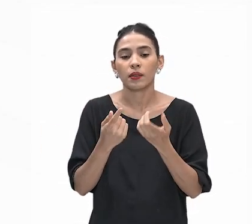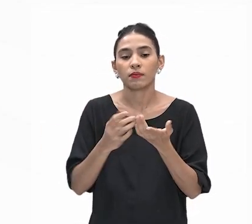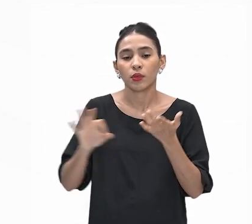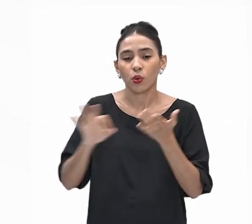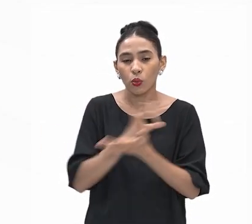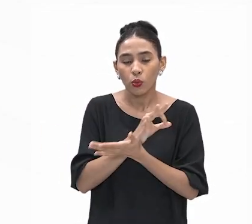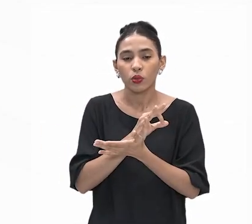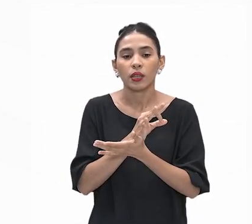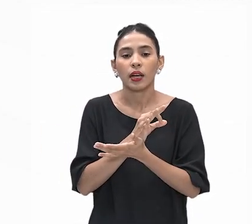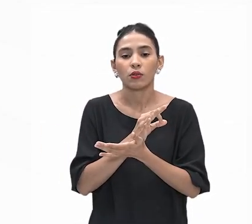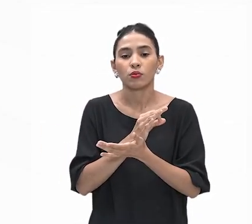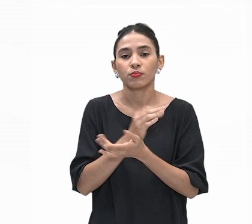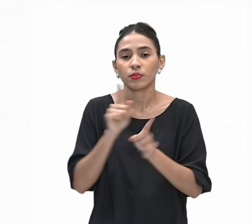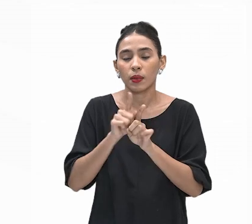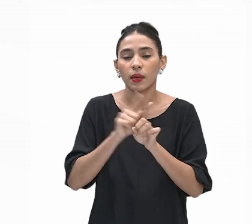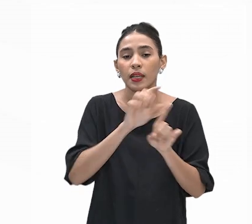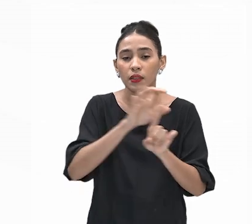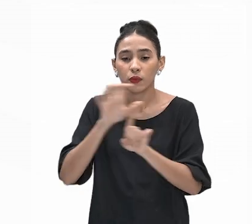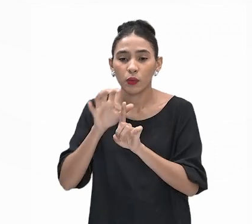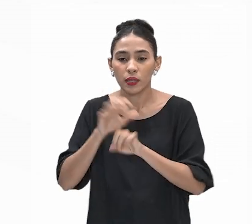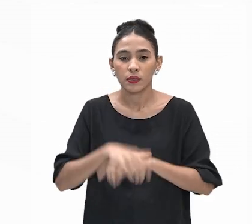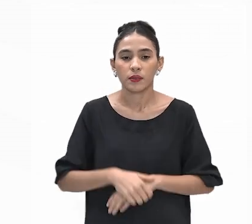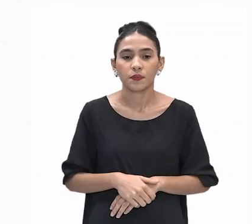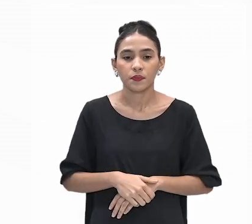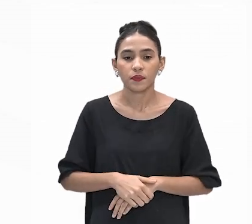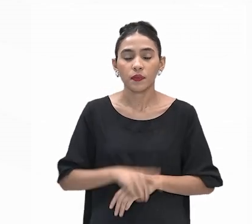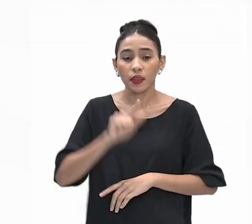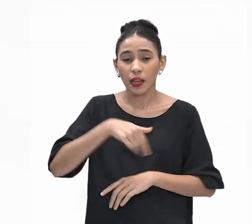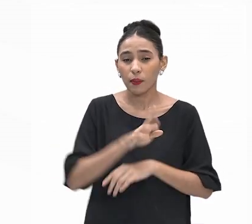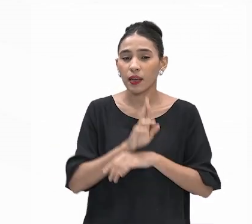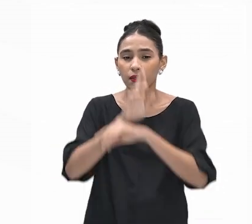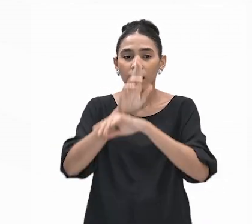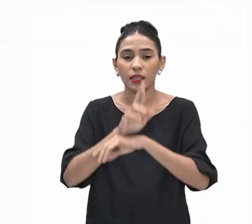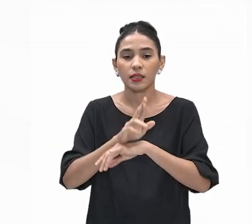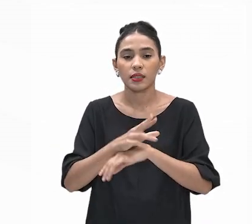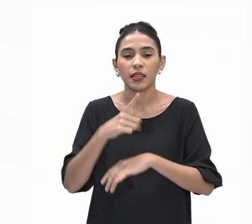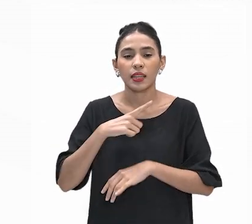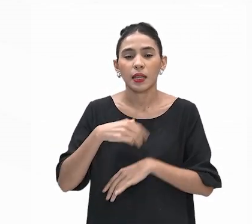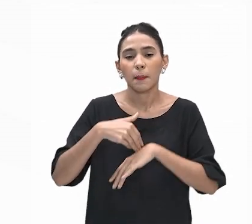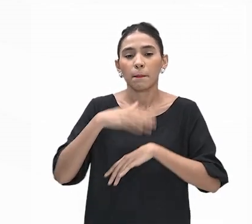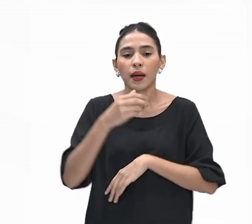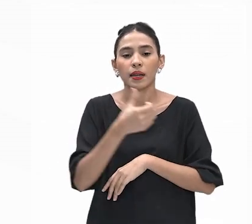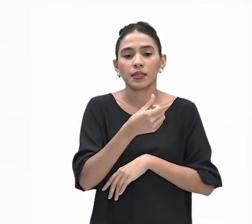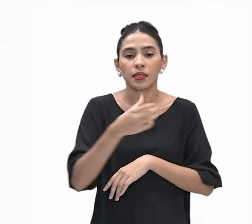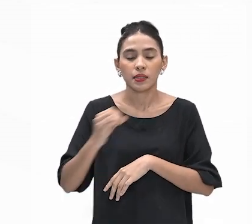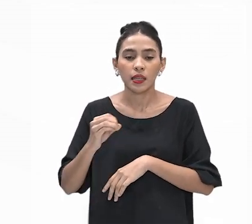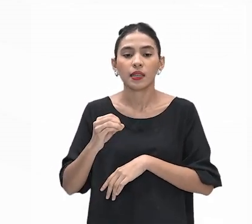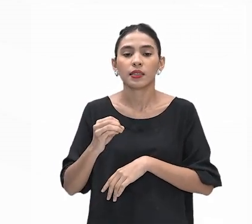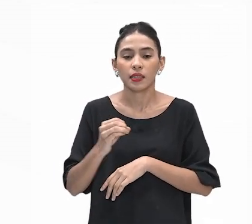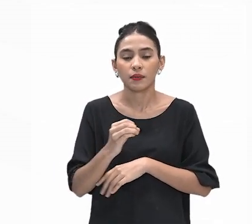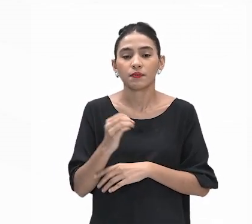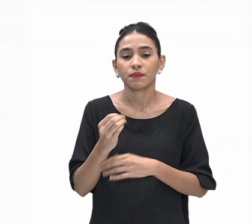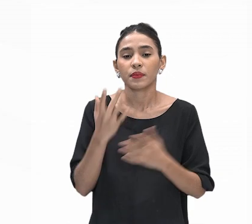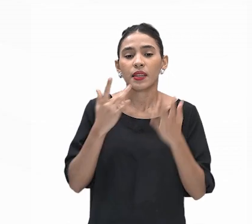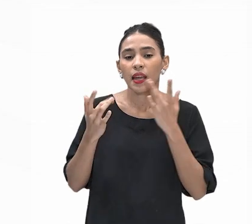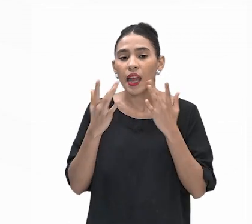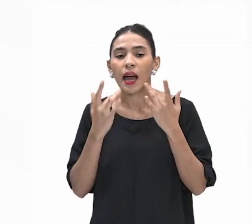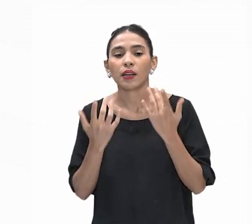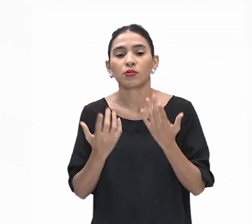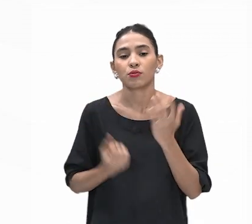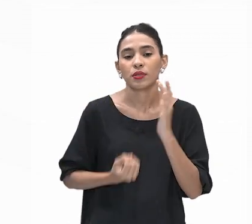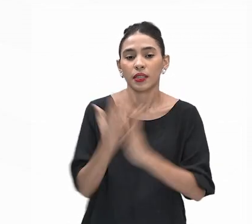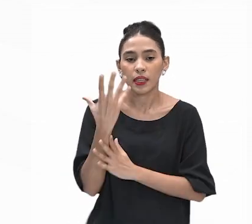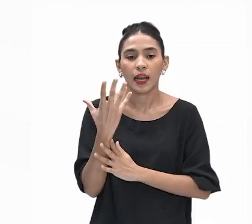É uma referência em dança contemporânea. Seu repertório conta com mais de 60 obras criadas com a colaboração de artistas